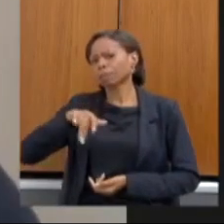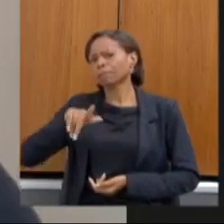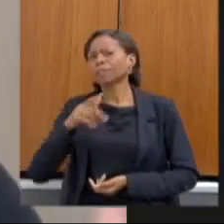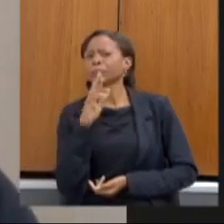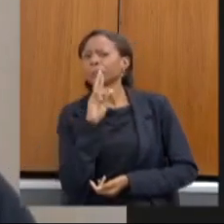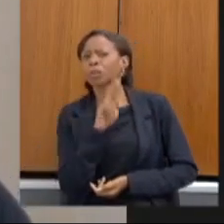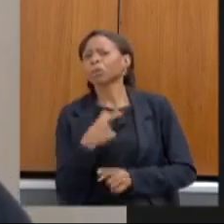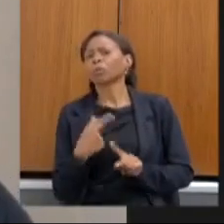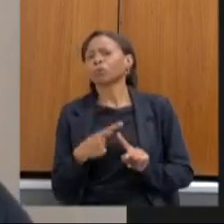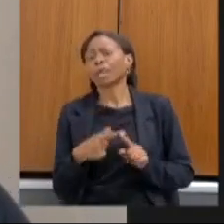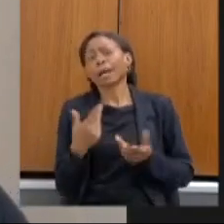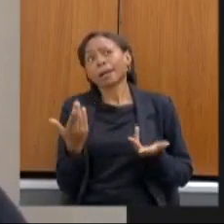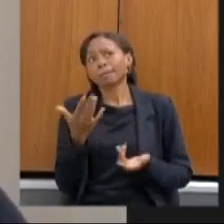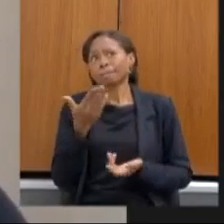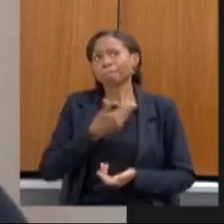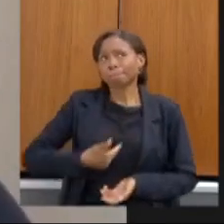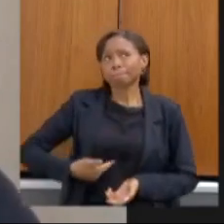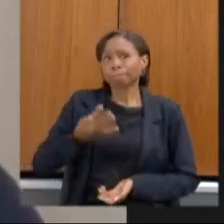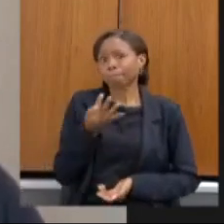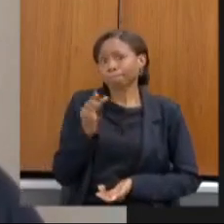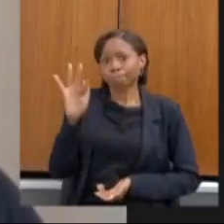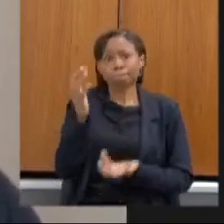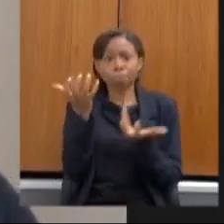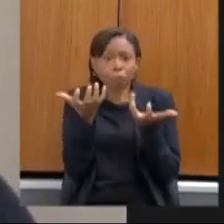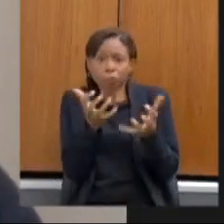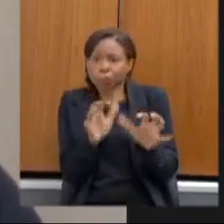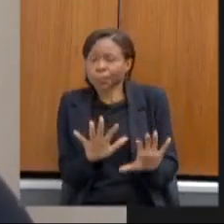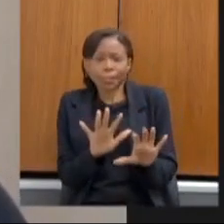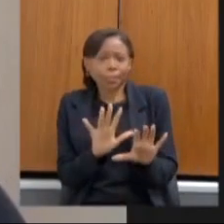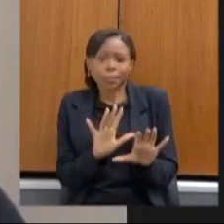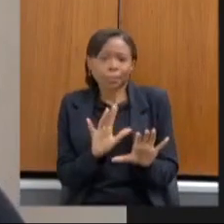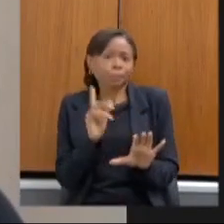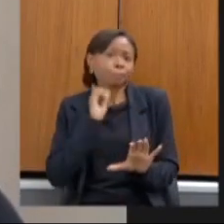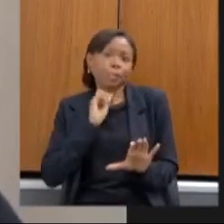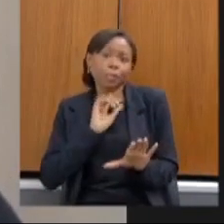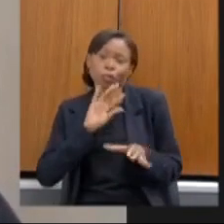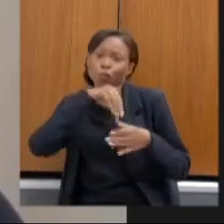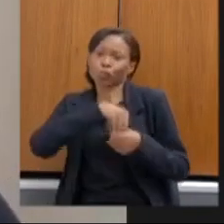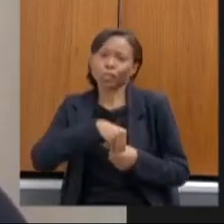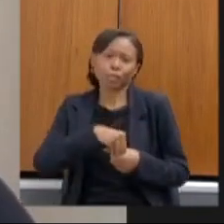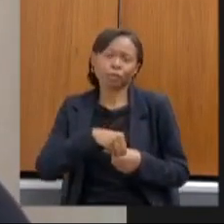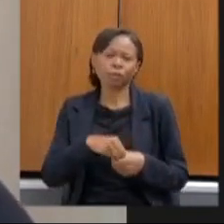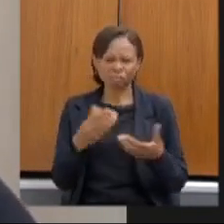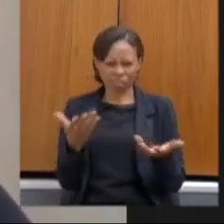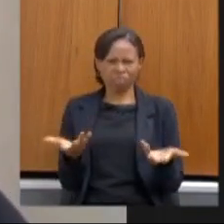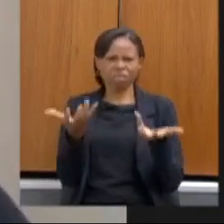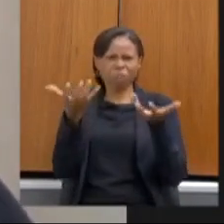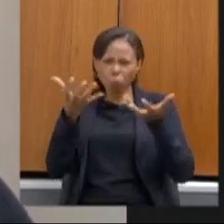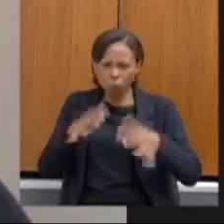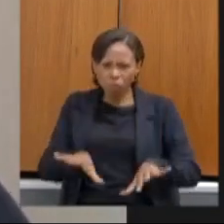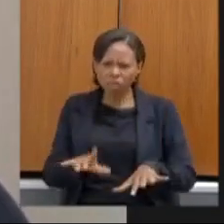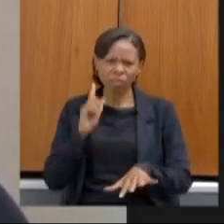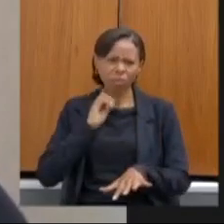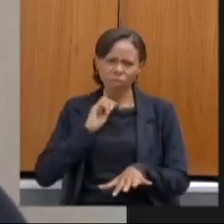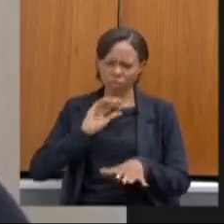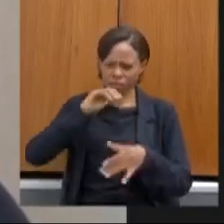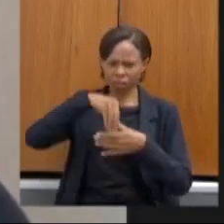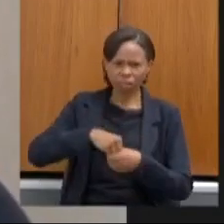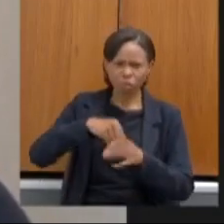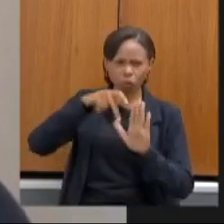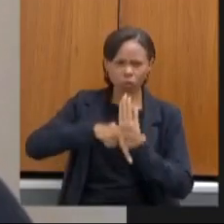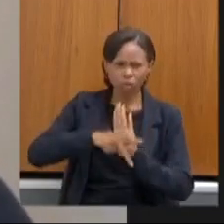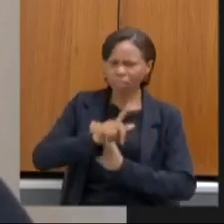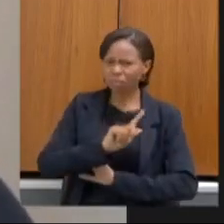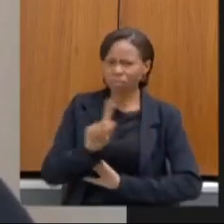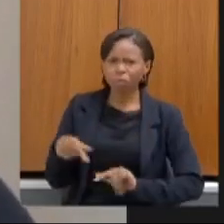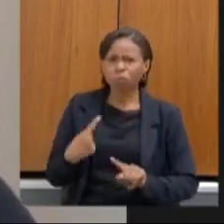fala o governo federal não quis incluir Minas Gerais não existe isso de não quis incluir Minas Gerais não rapaz